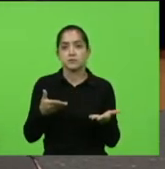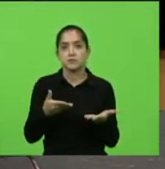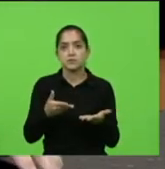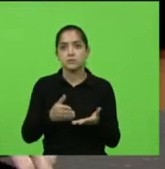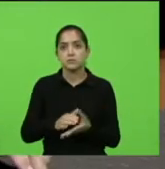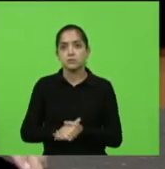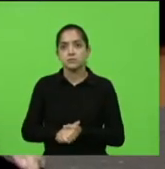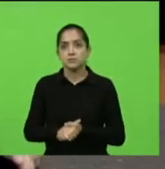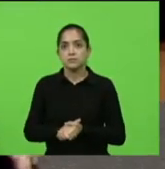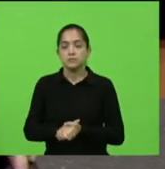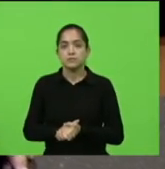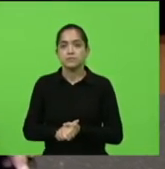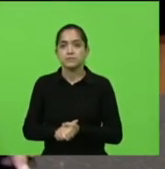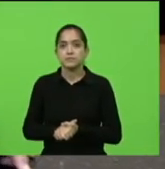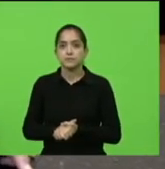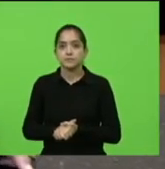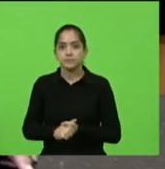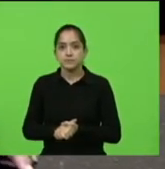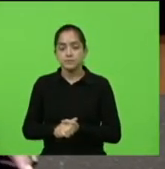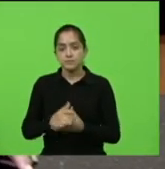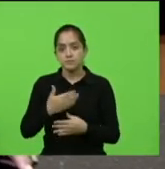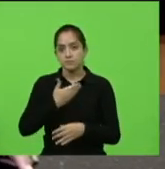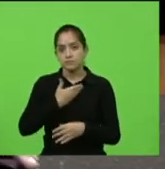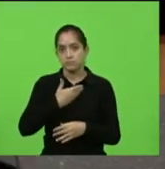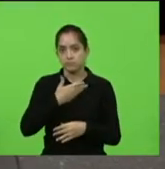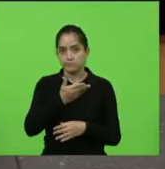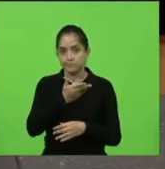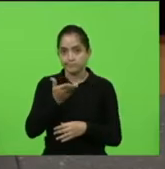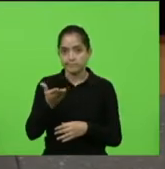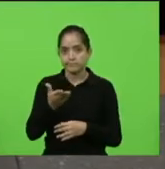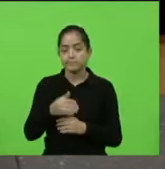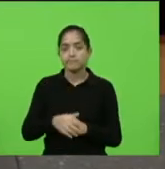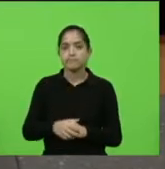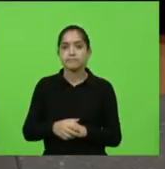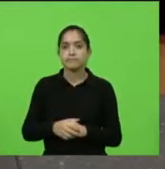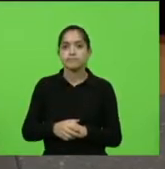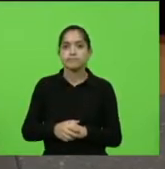demais deputados, deputados, colegas. Ontem